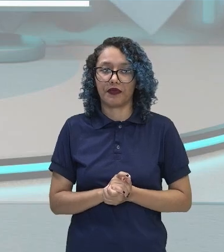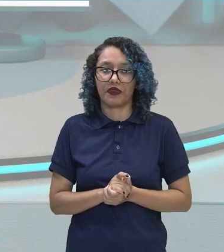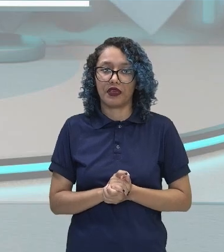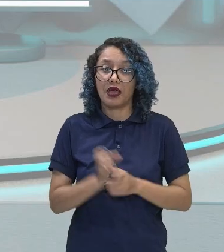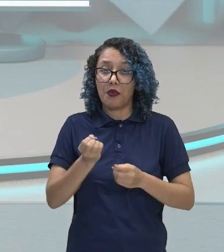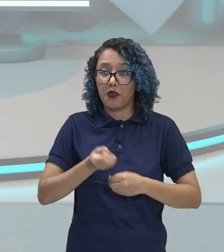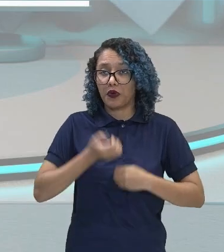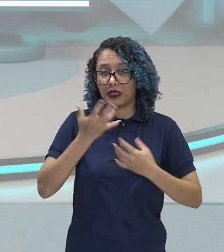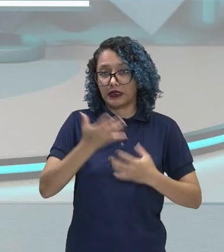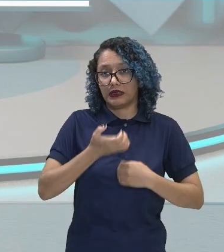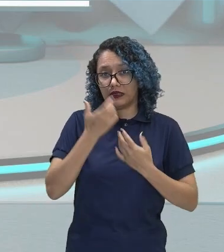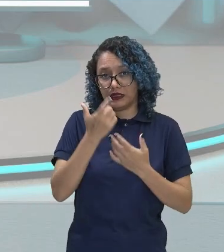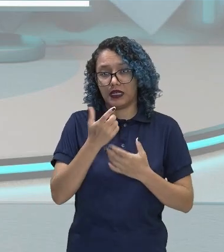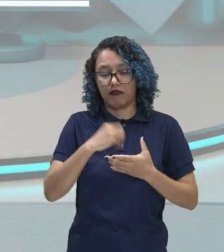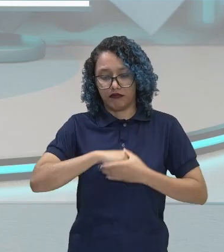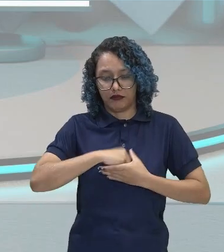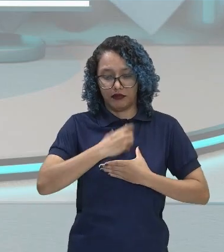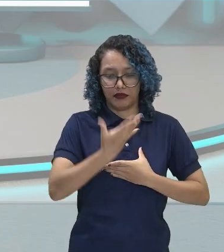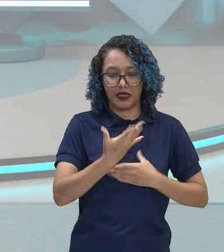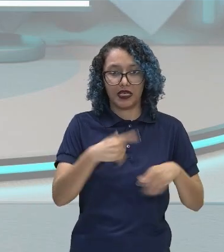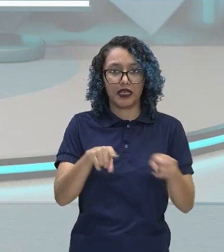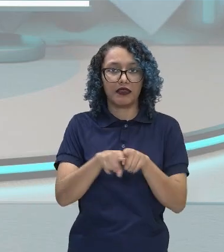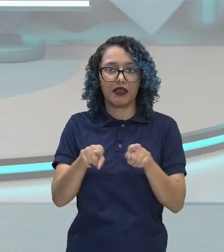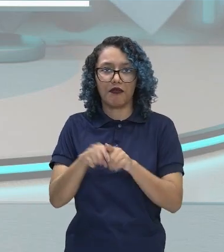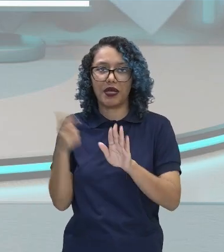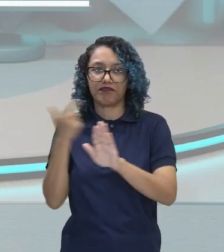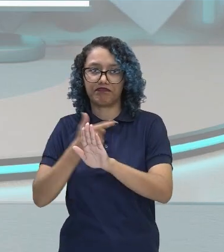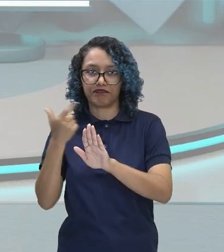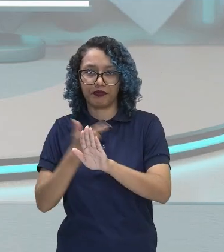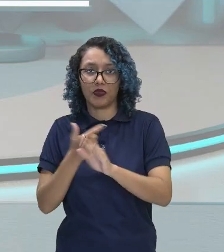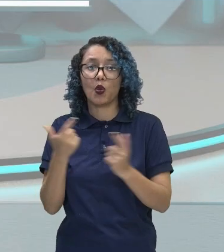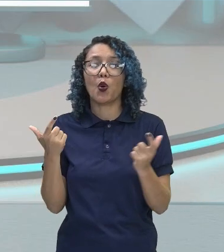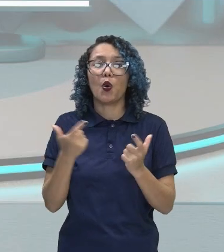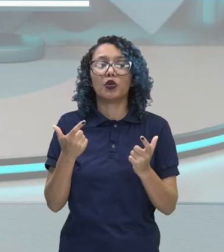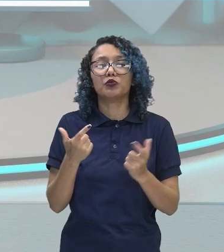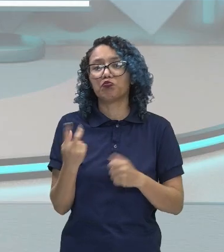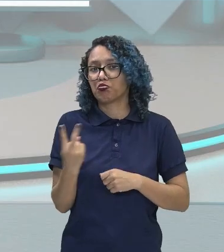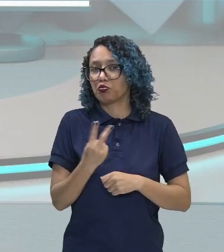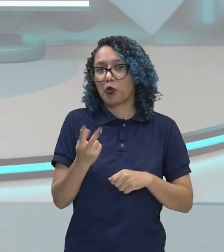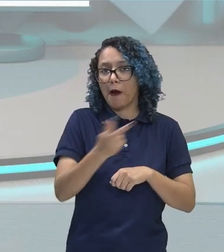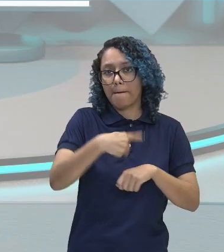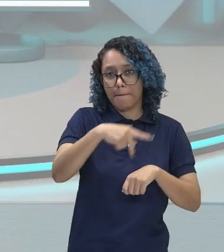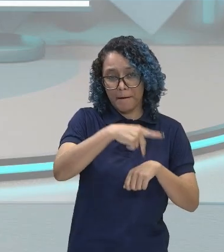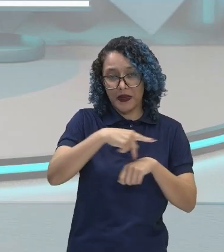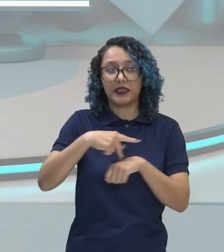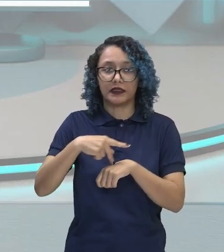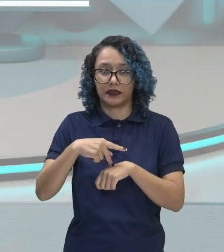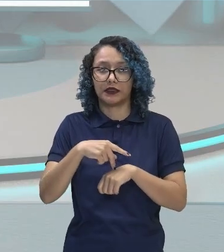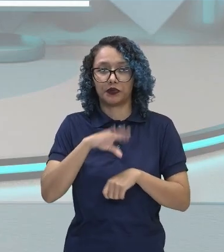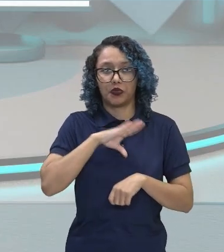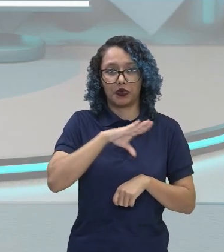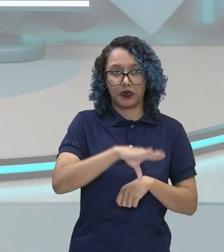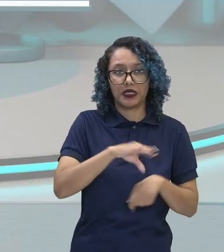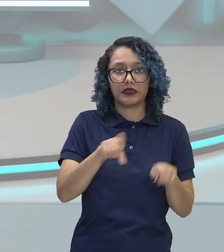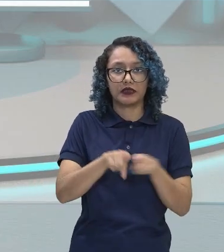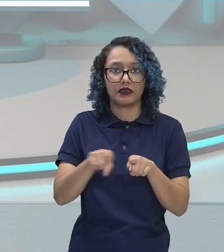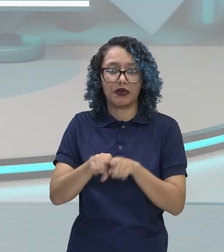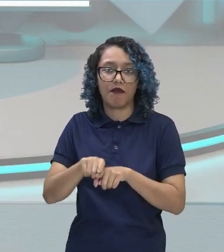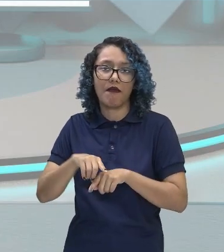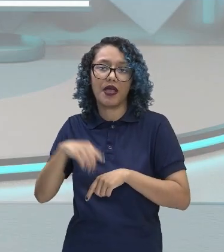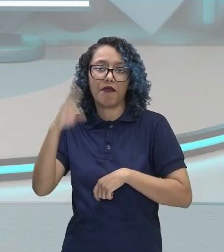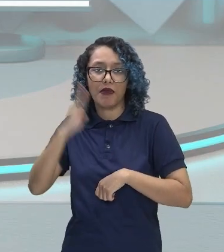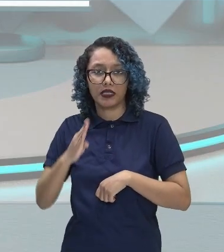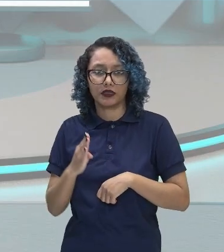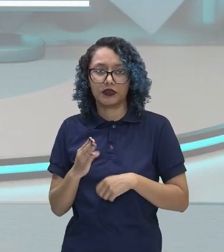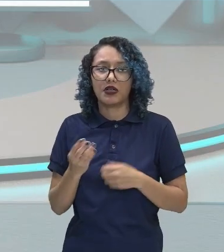e satírica, tanto em Portugal como no Brasil. Vamos ver, em ambos os países,